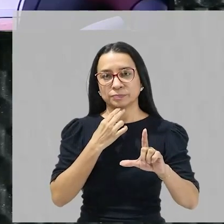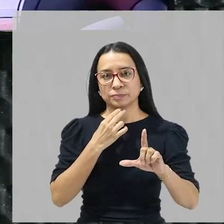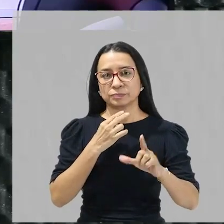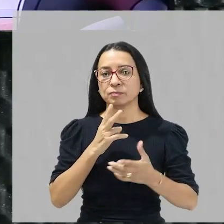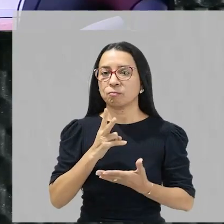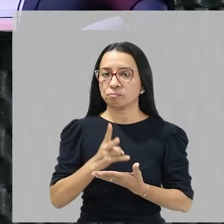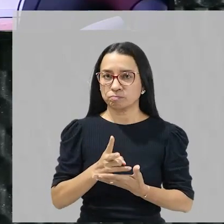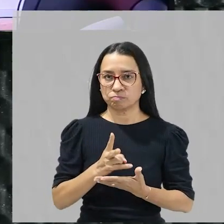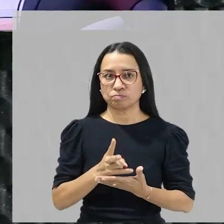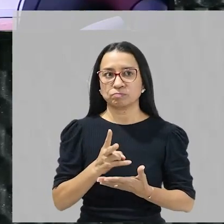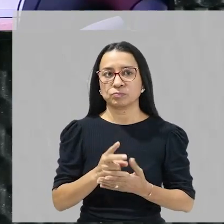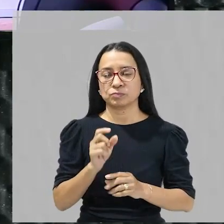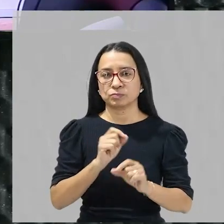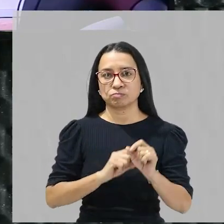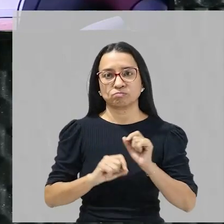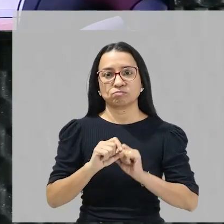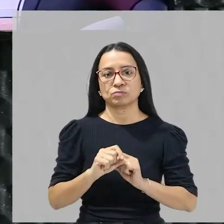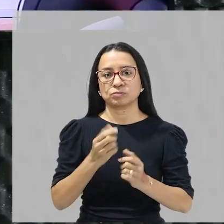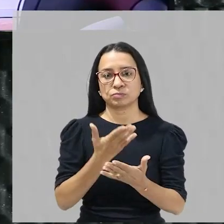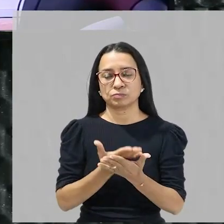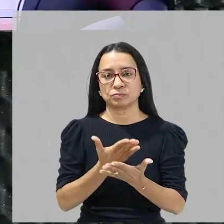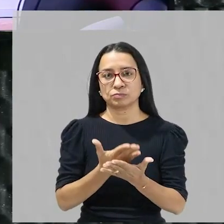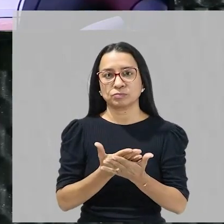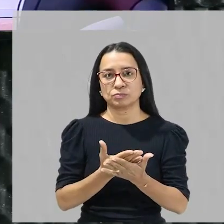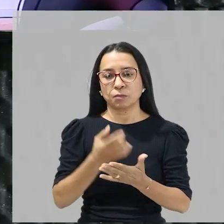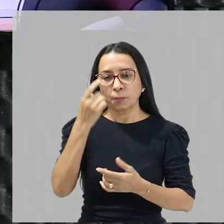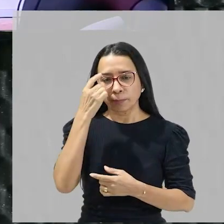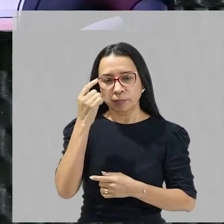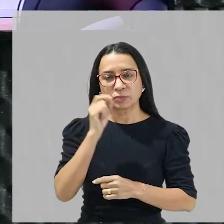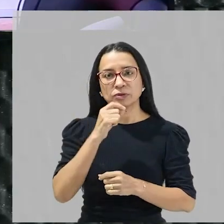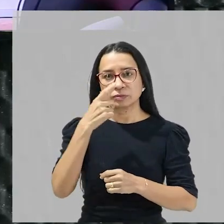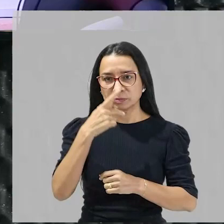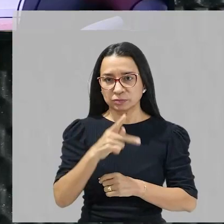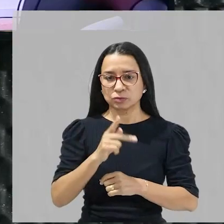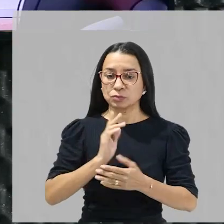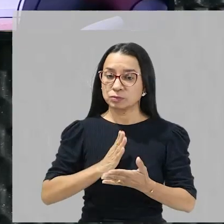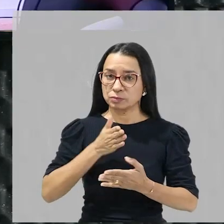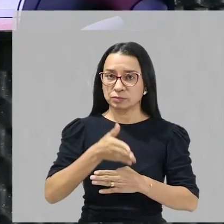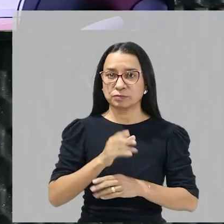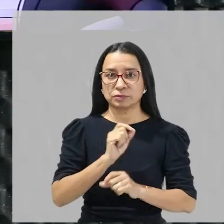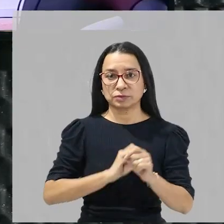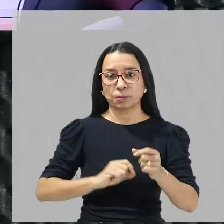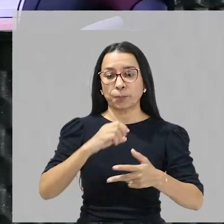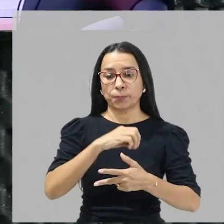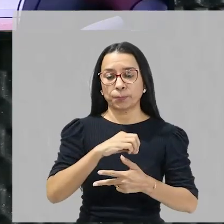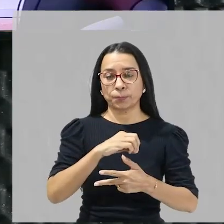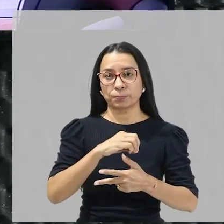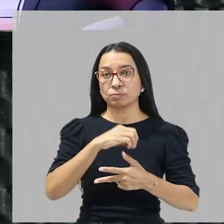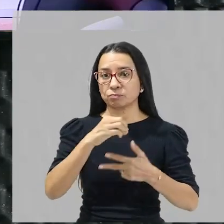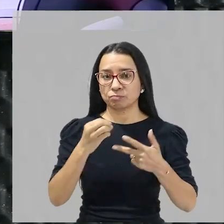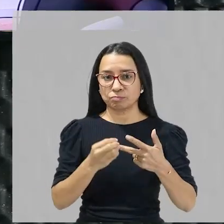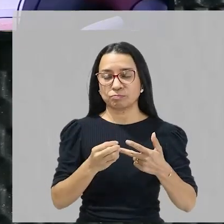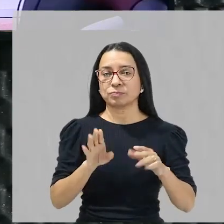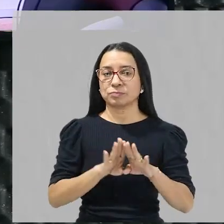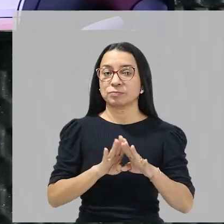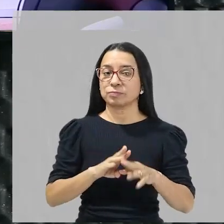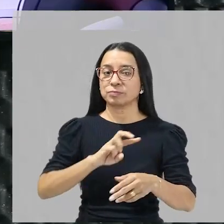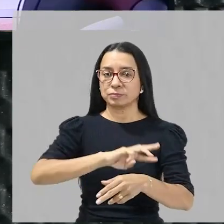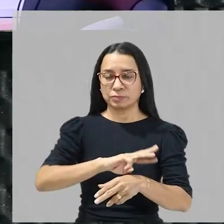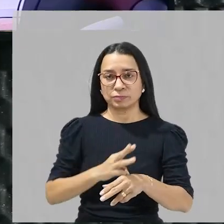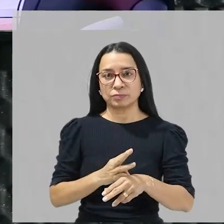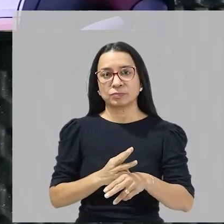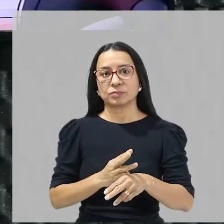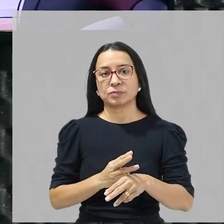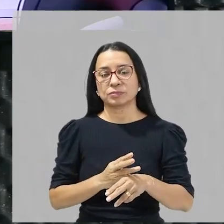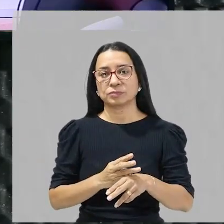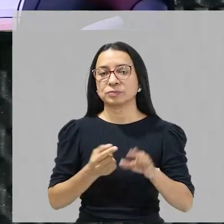dando continuidade aqui ao nosso estudo, pensando na tua aprovação, tanto na UEMA quanto no Enem, aqui estamos